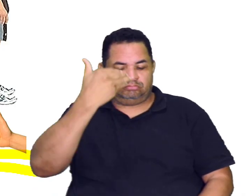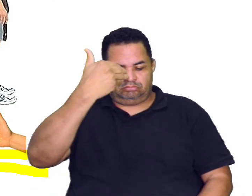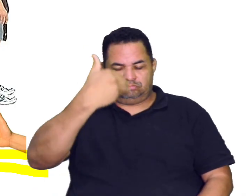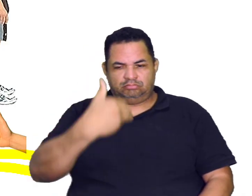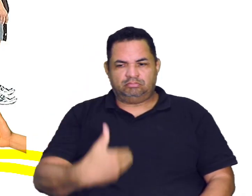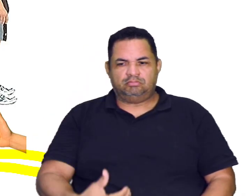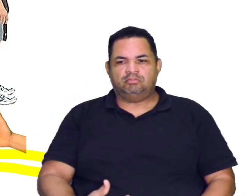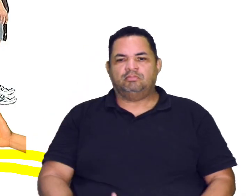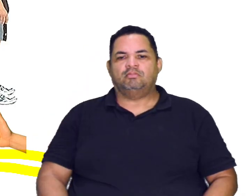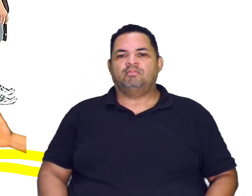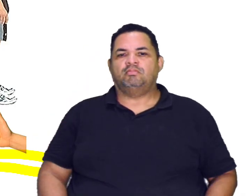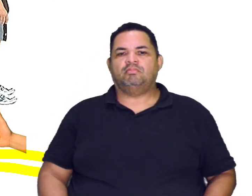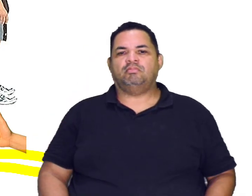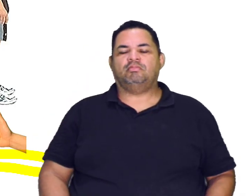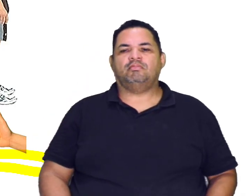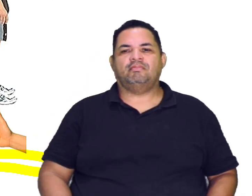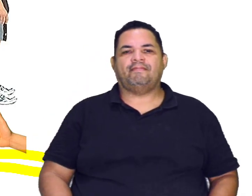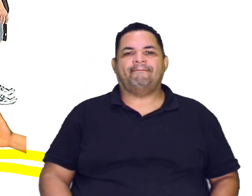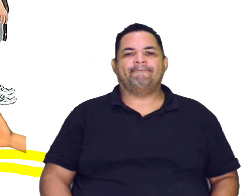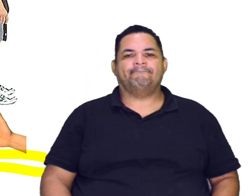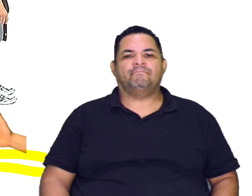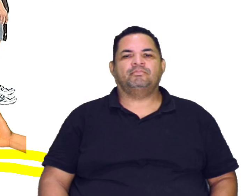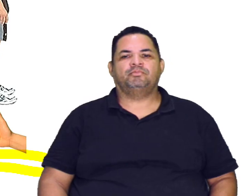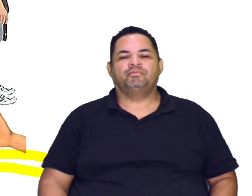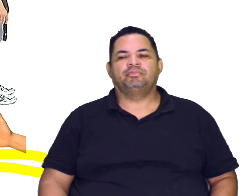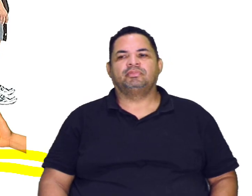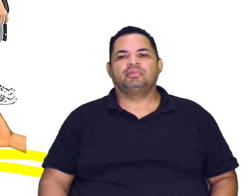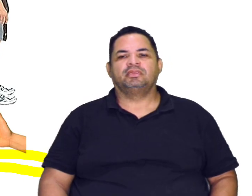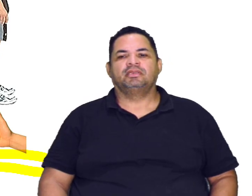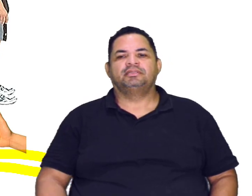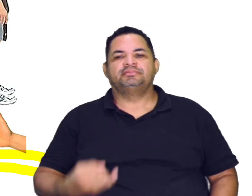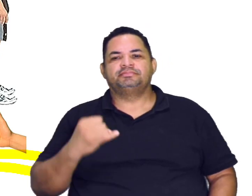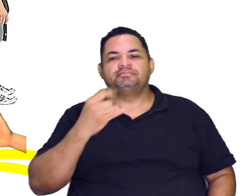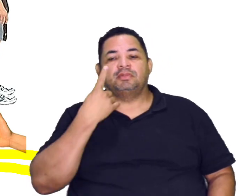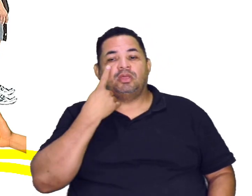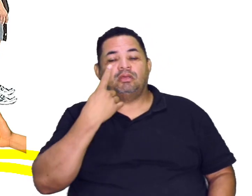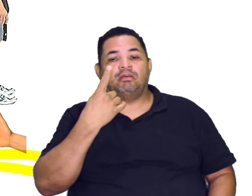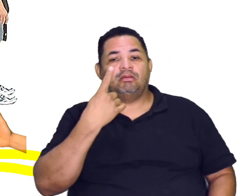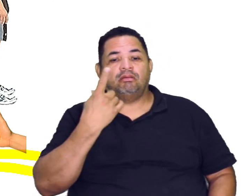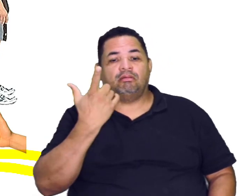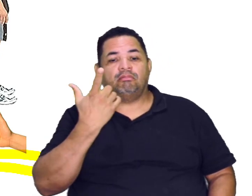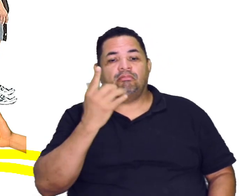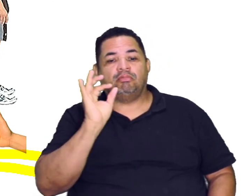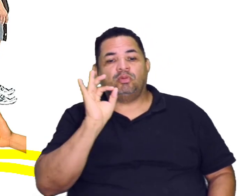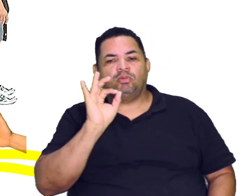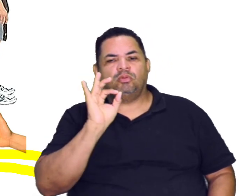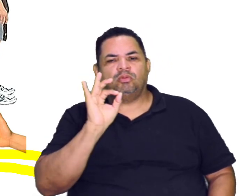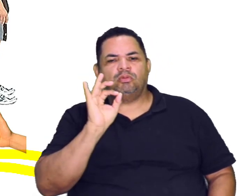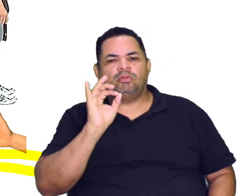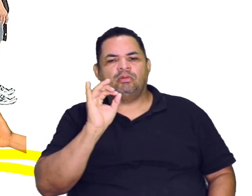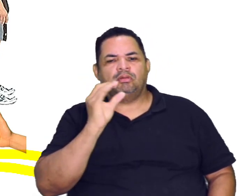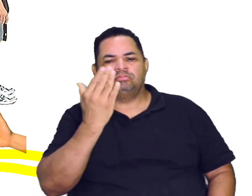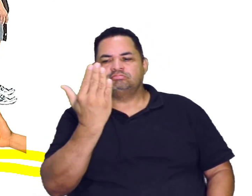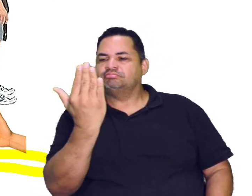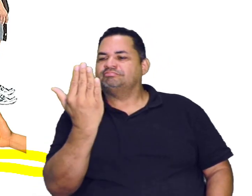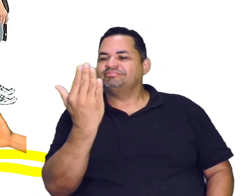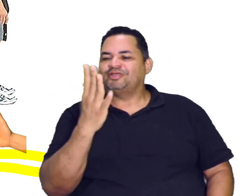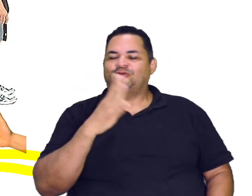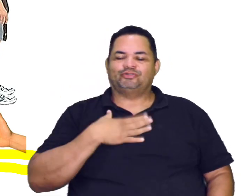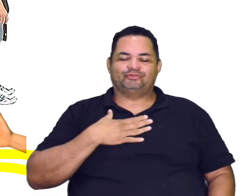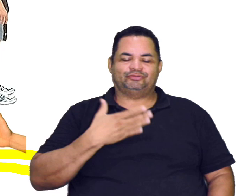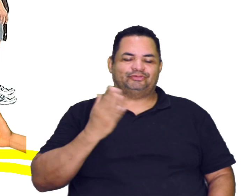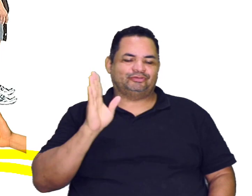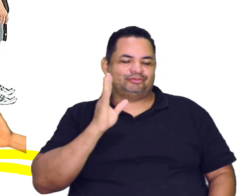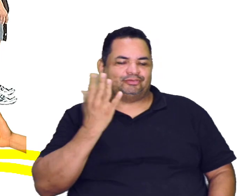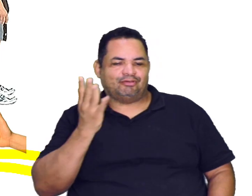uma postura ereta, uma postura elegante, em que se você se olhar no espelho e fala assim, nossa, hoje eu tô bem, olha, eu tô